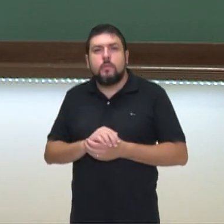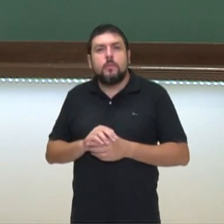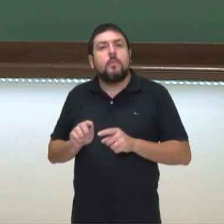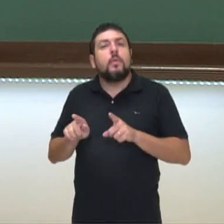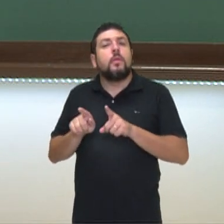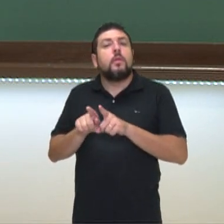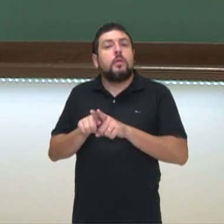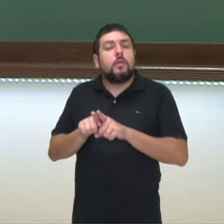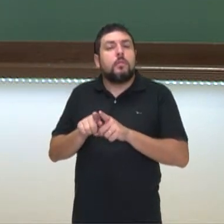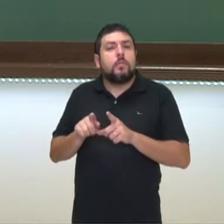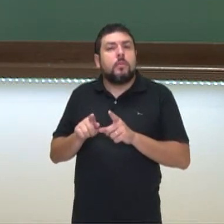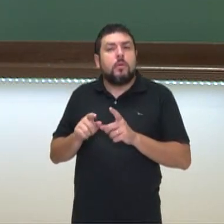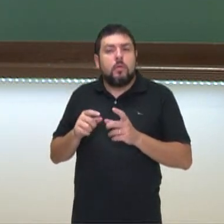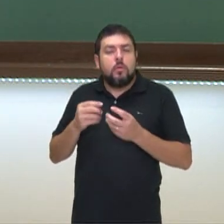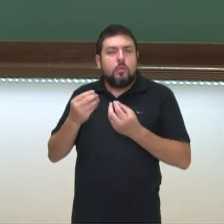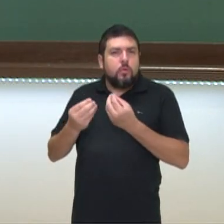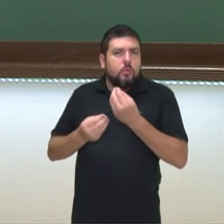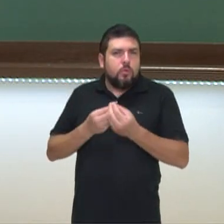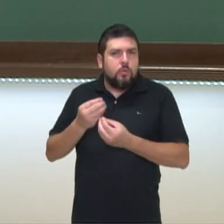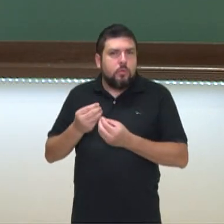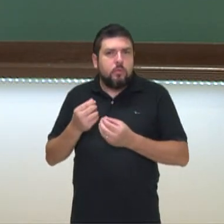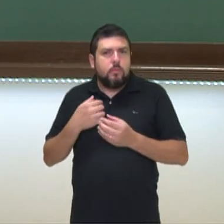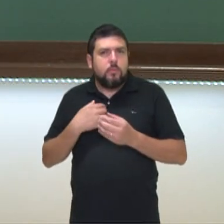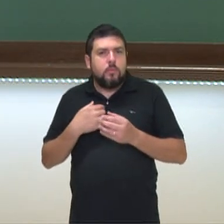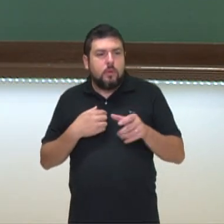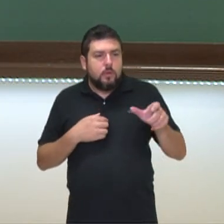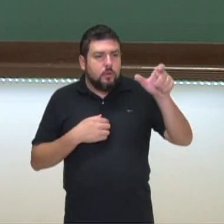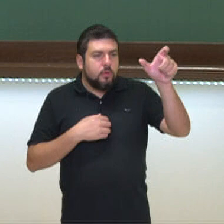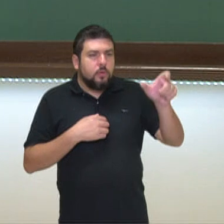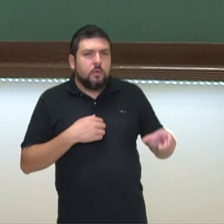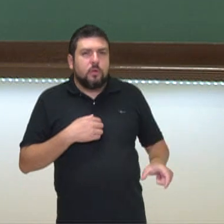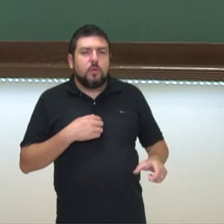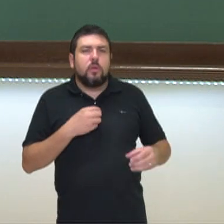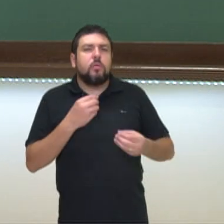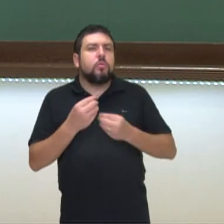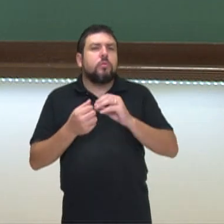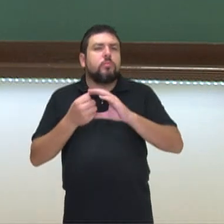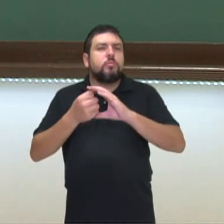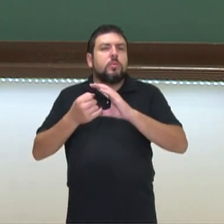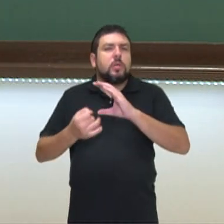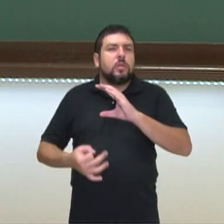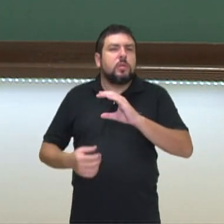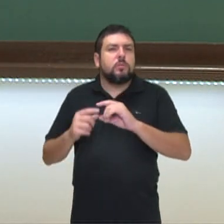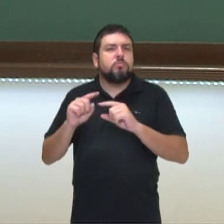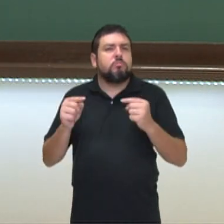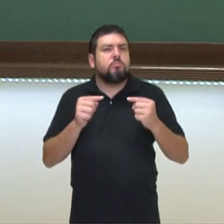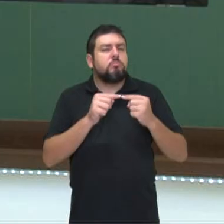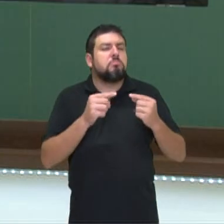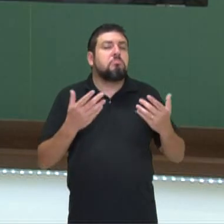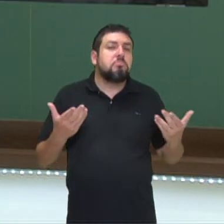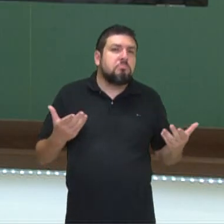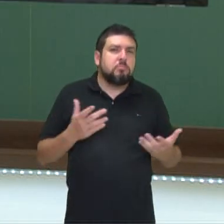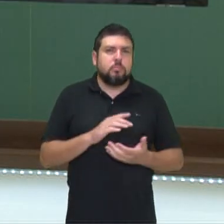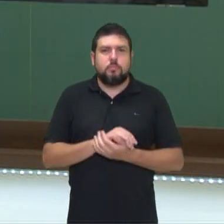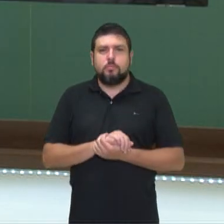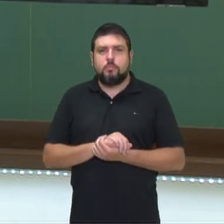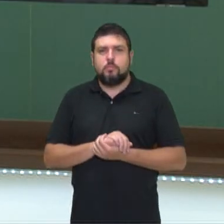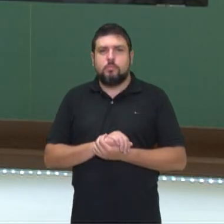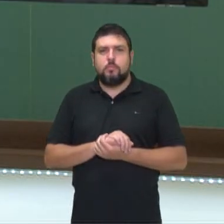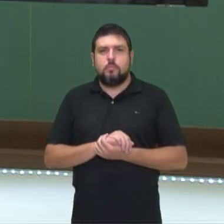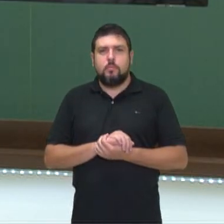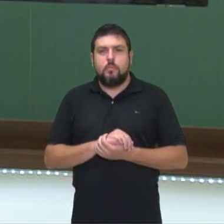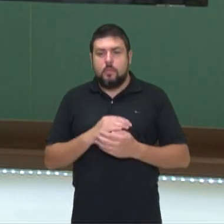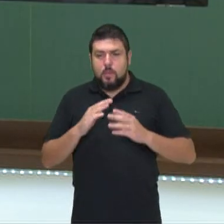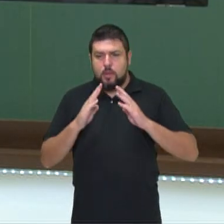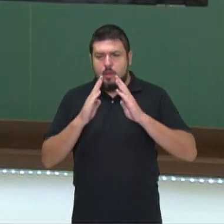daria, predicativo você daria, né, para esse personagem. Vejamos as orações. Achava sua morada pequena